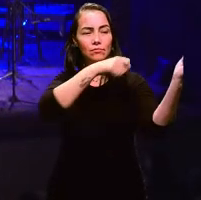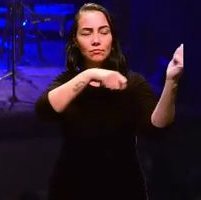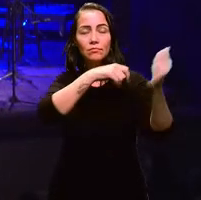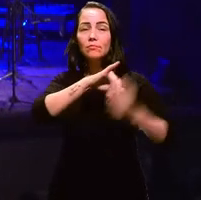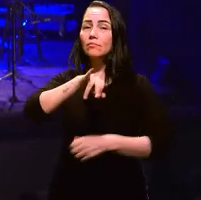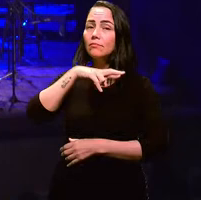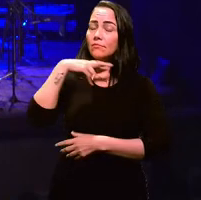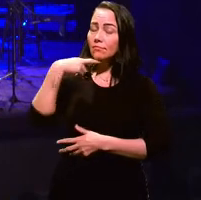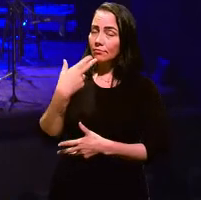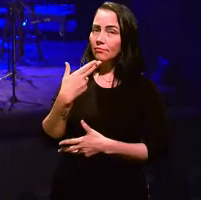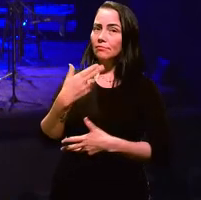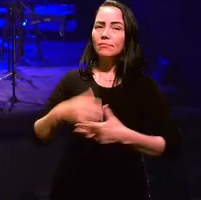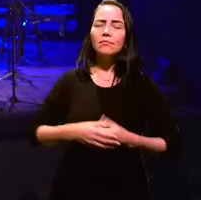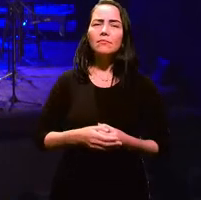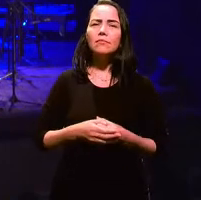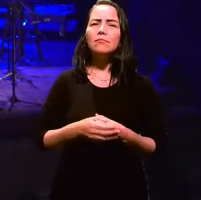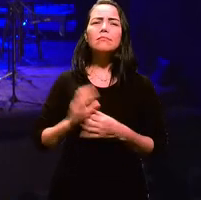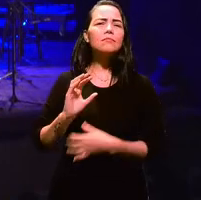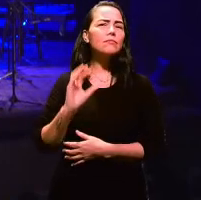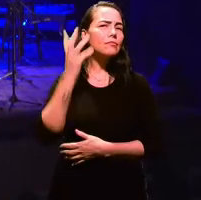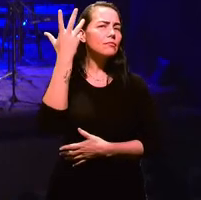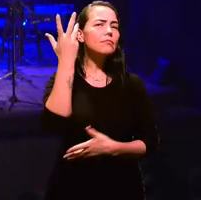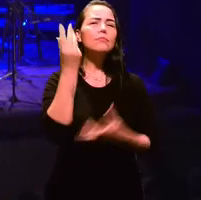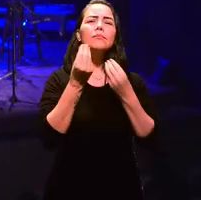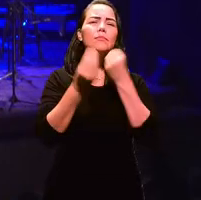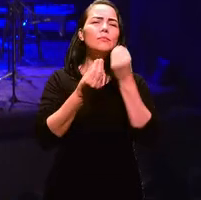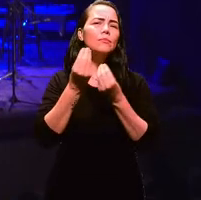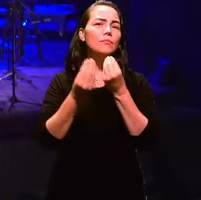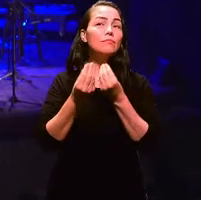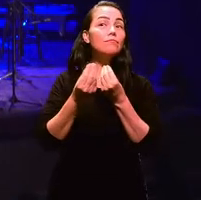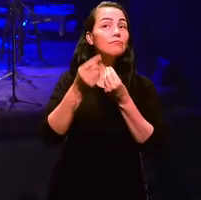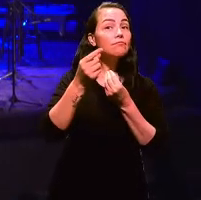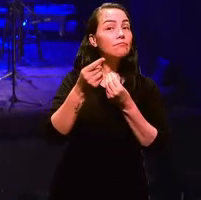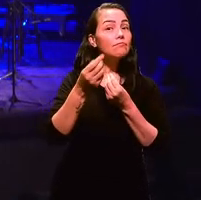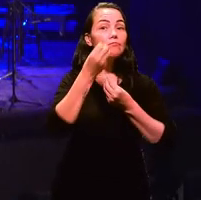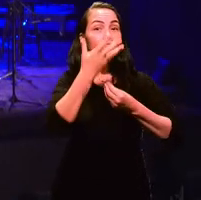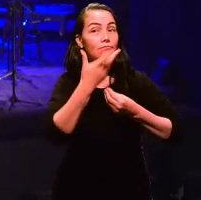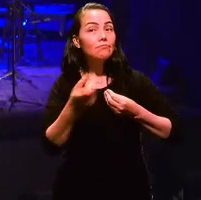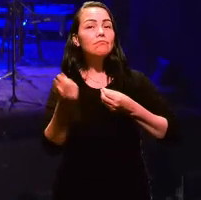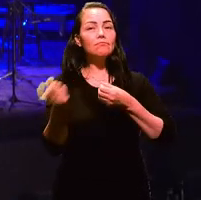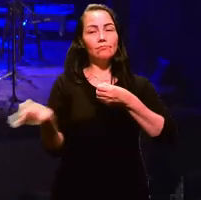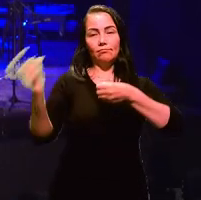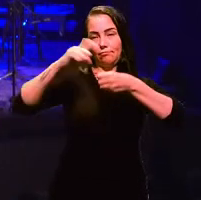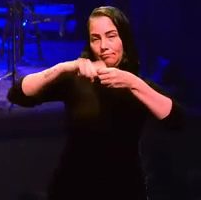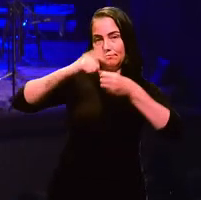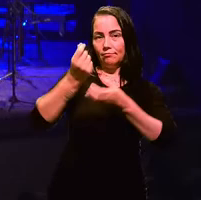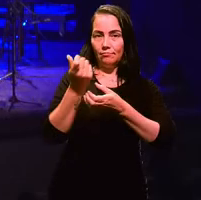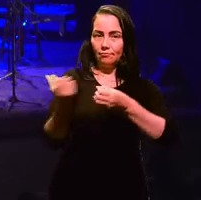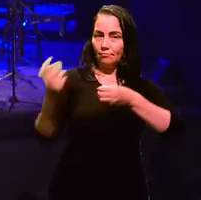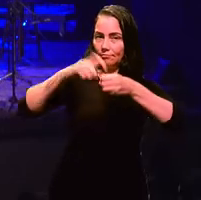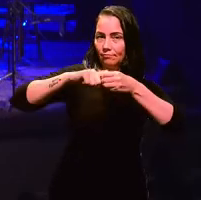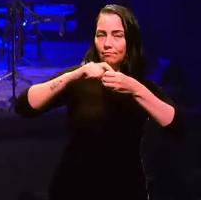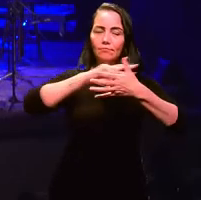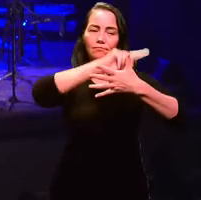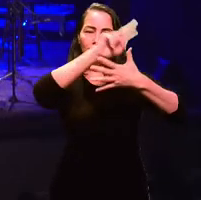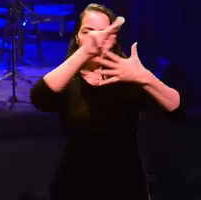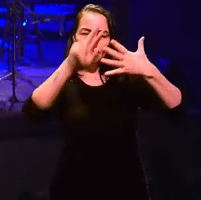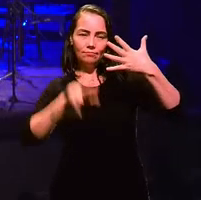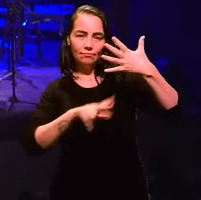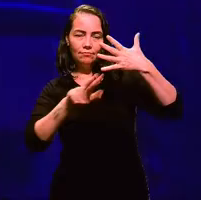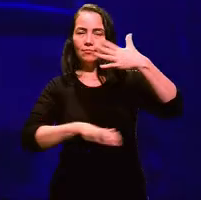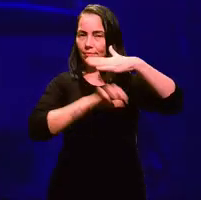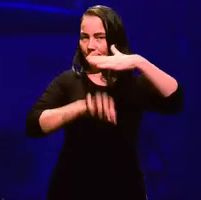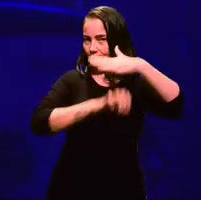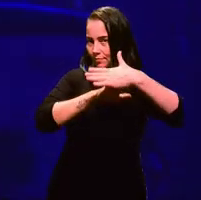de Jaraguá do Sul acontece graças ao patrocínio das empresas VEG,